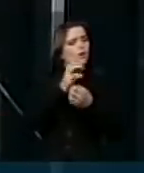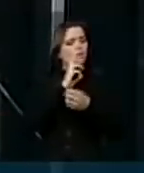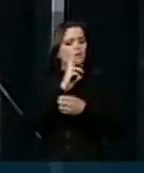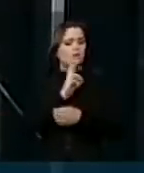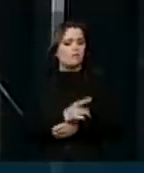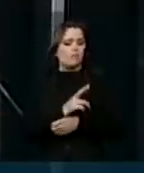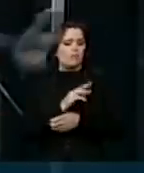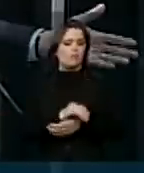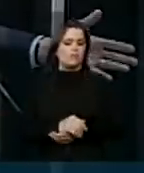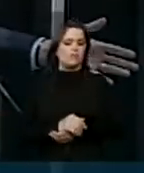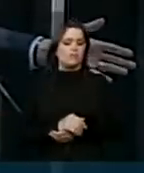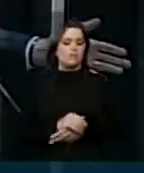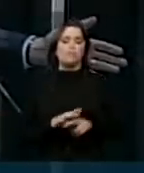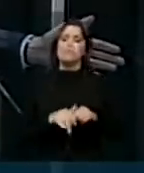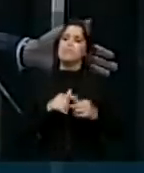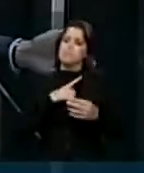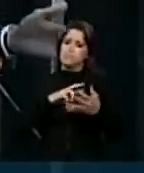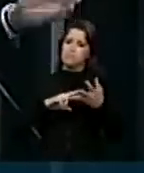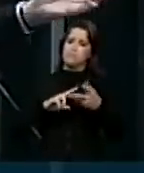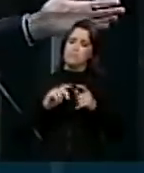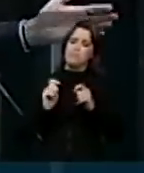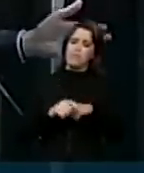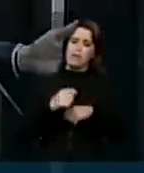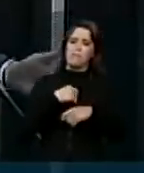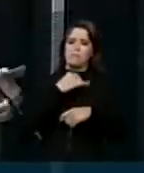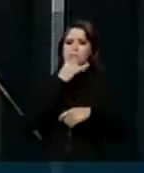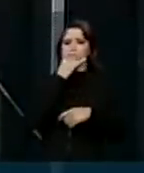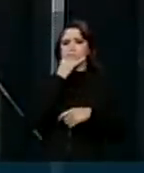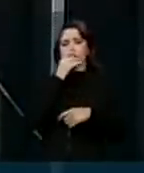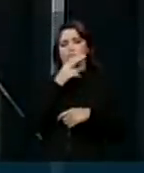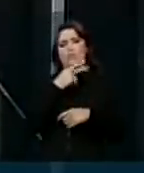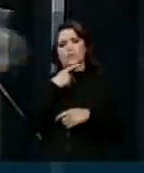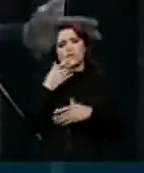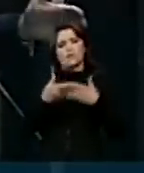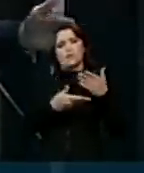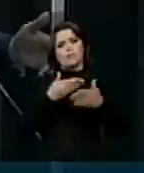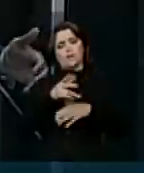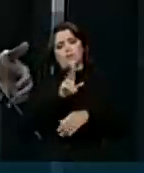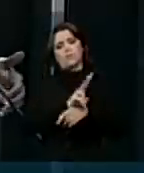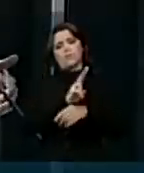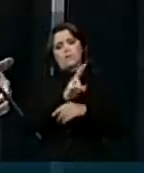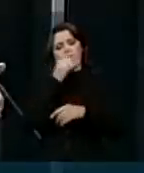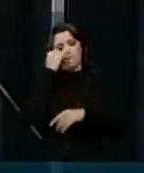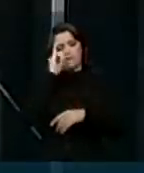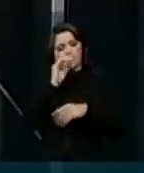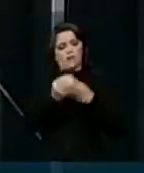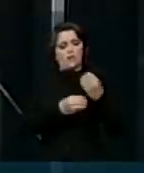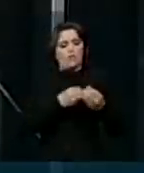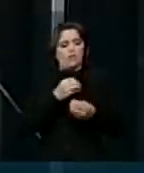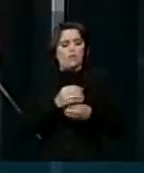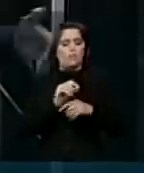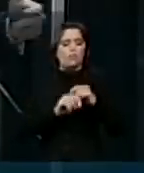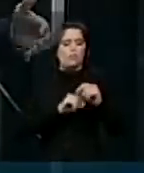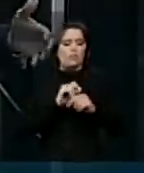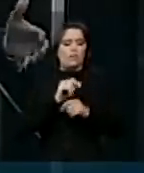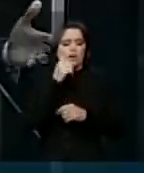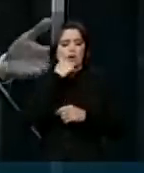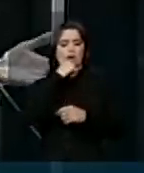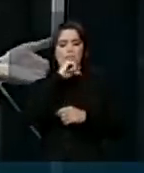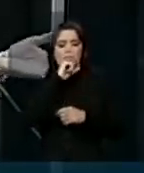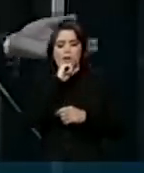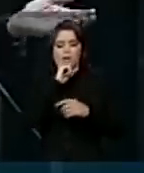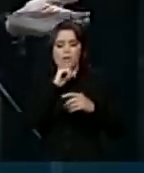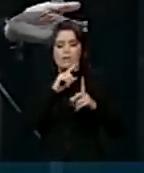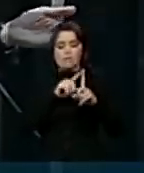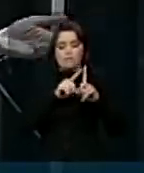solução. E há soluções, como por exemplo, um tratamento preventivo para que as mães em